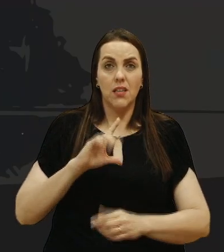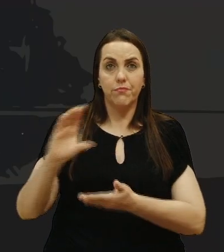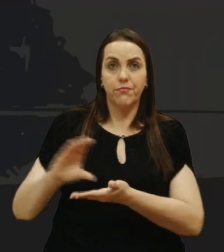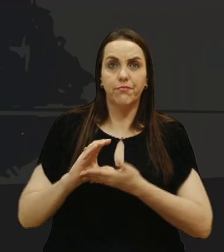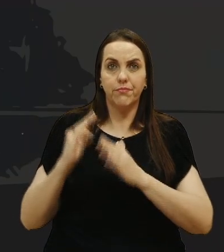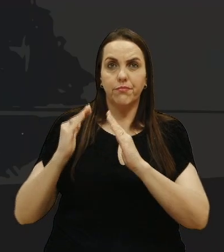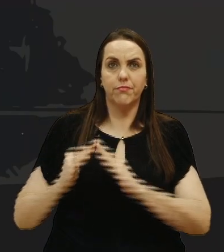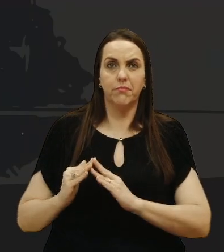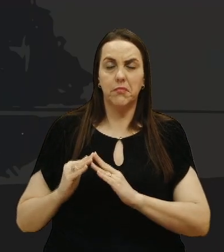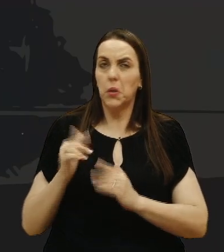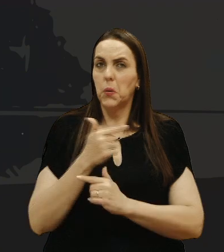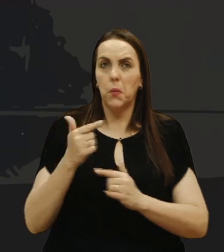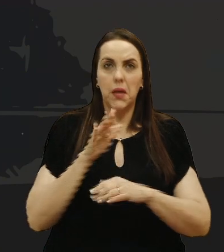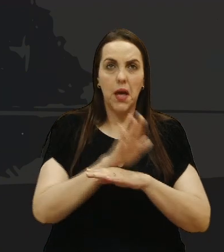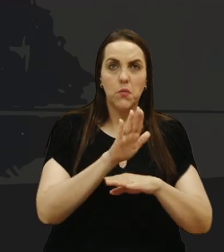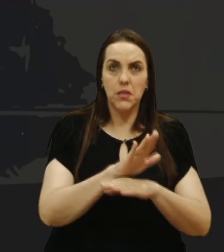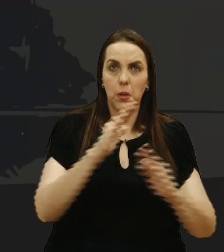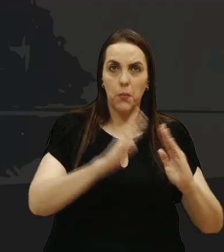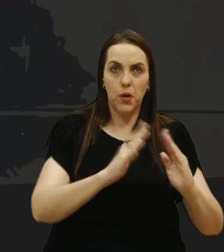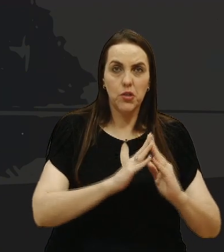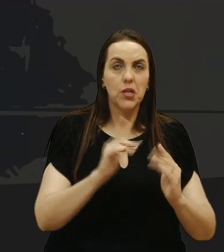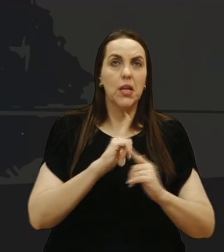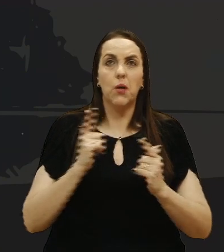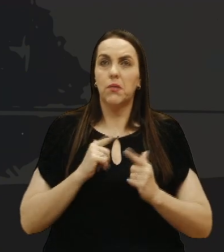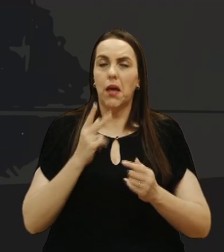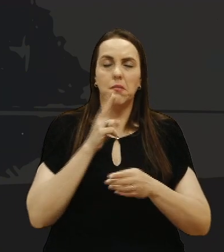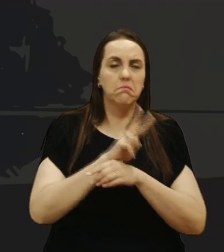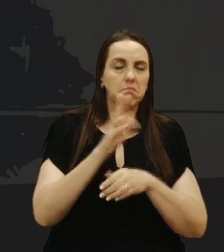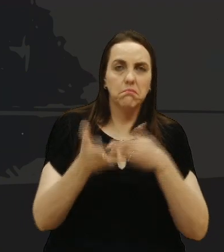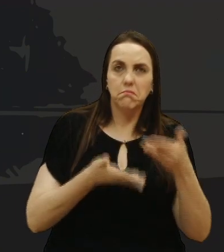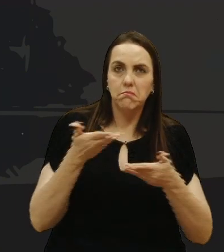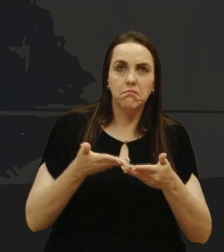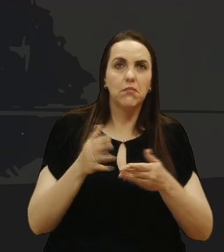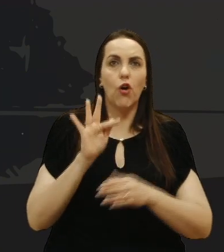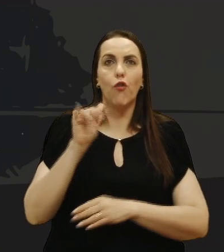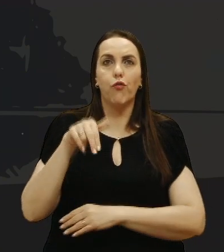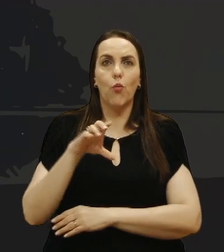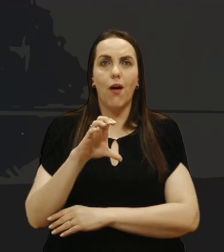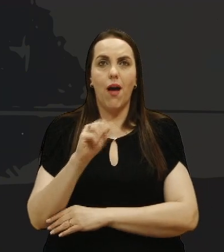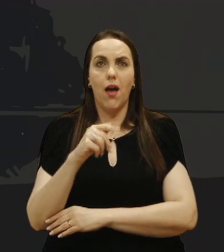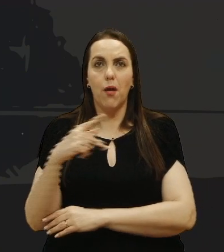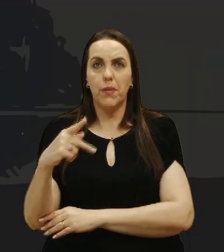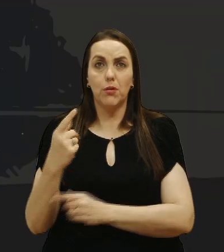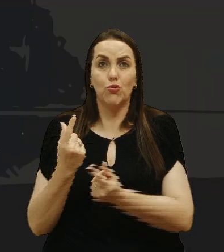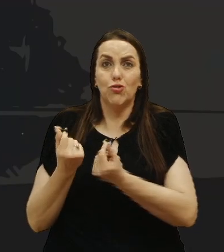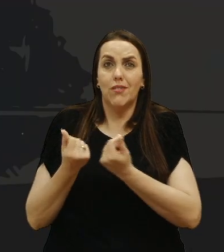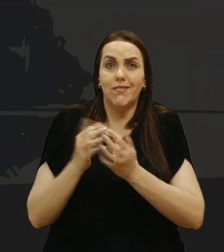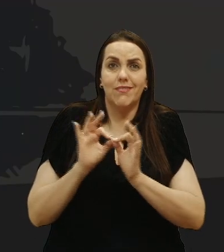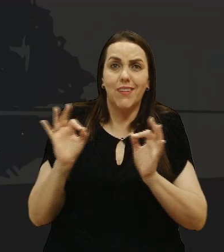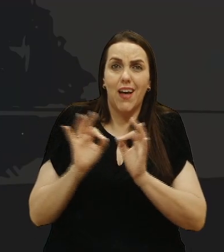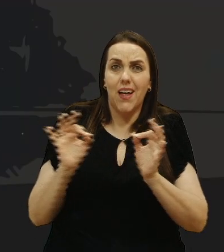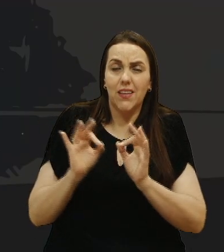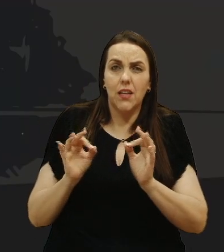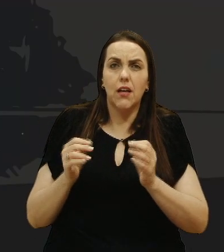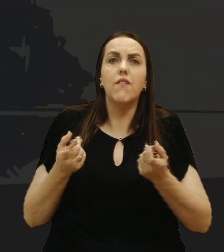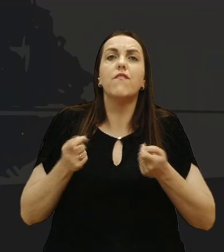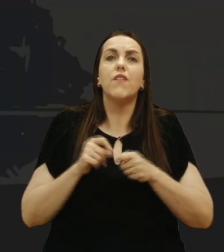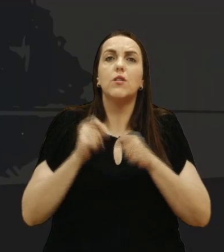tem auxílio moradia, não tem paliativo, não tem FUNCAP, não tem nada, estão fazendo o que com dinheiro?